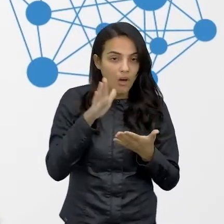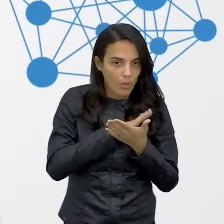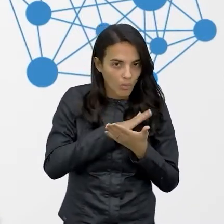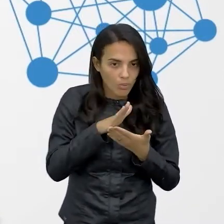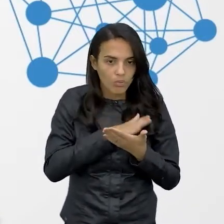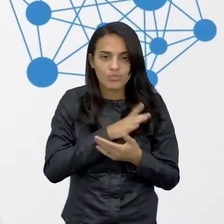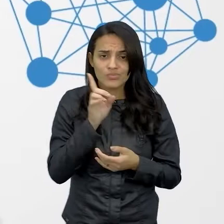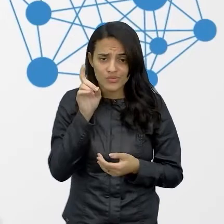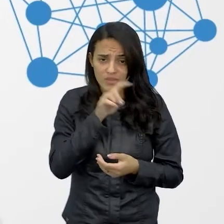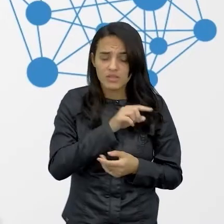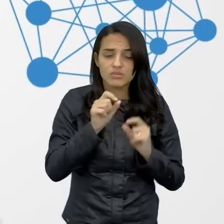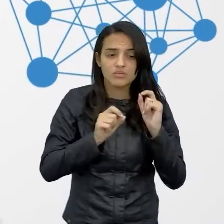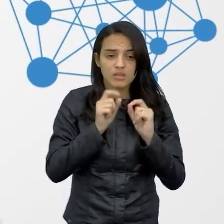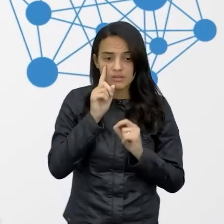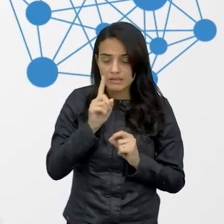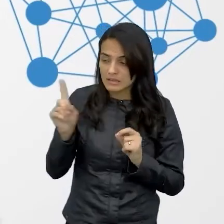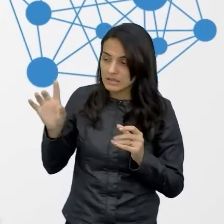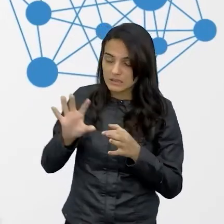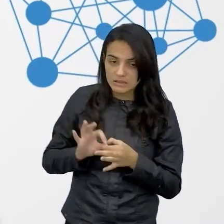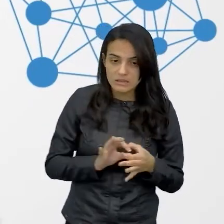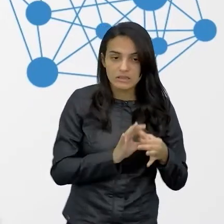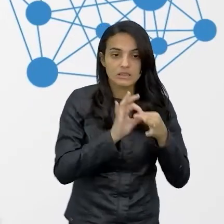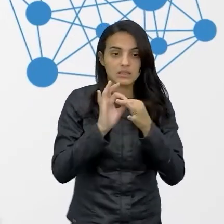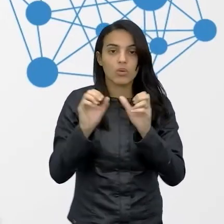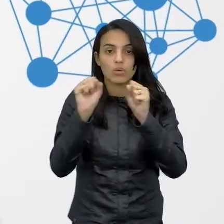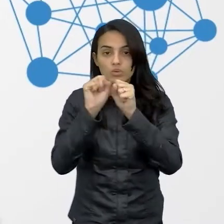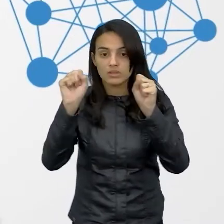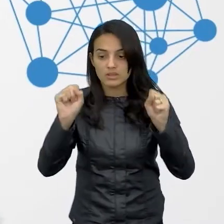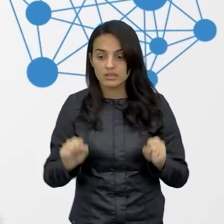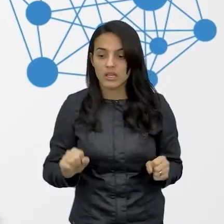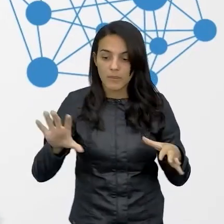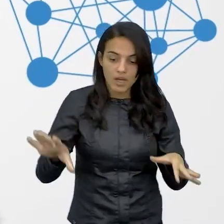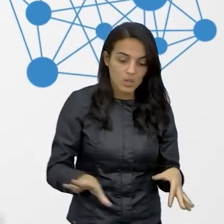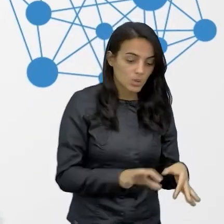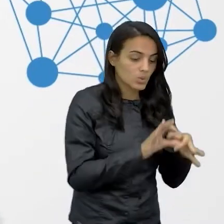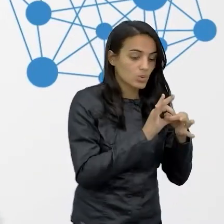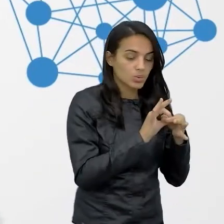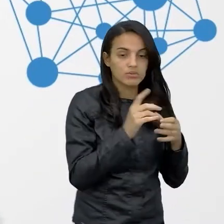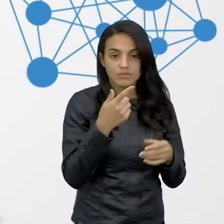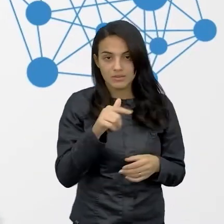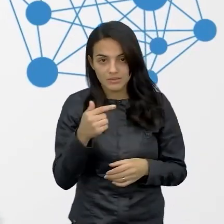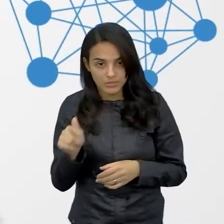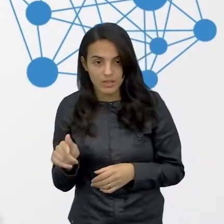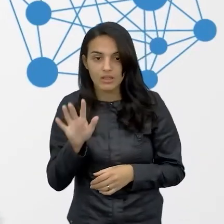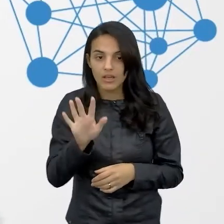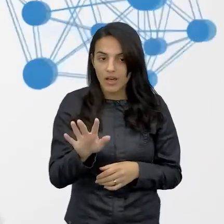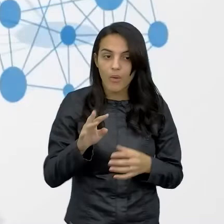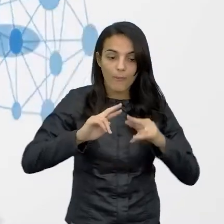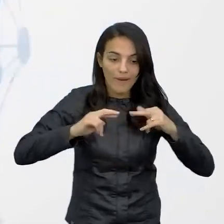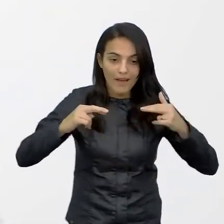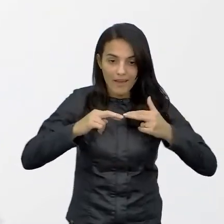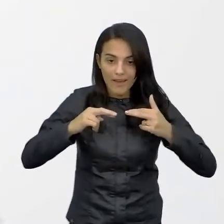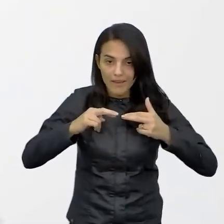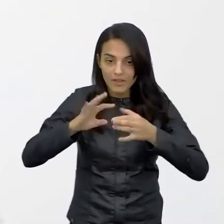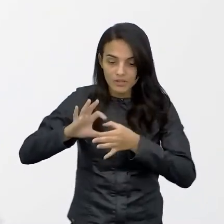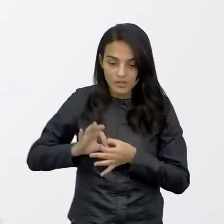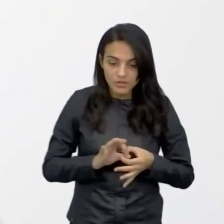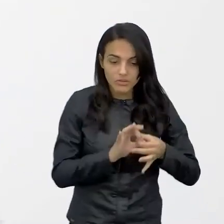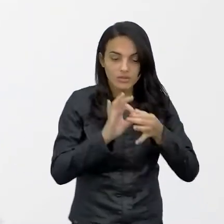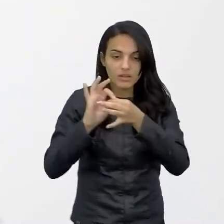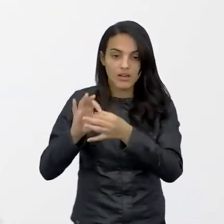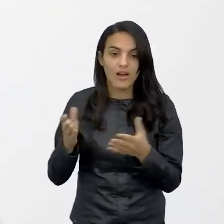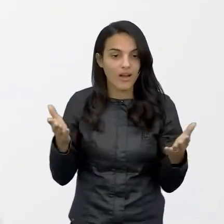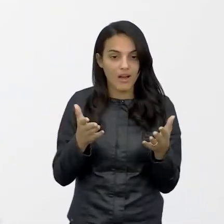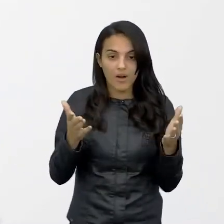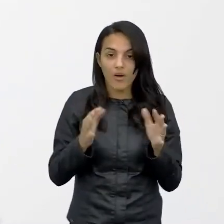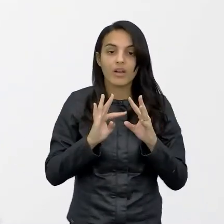nível crítico de conectividade, o sistema deixa de ser um conjunto de partes e torna-se uma rede de conexões, e agora é